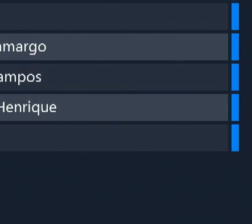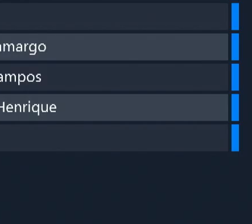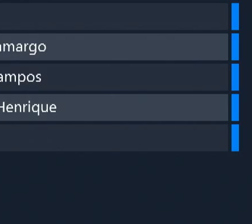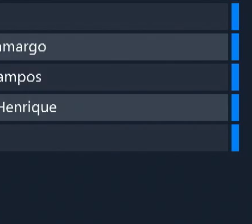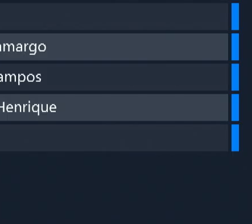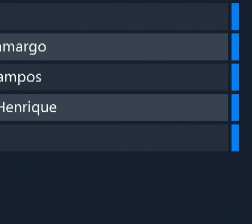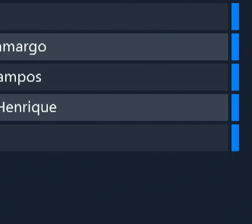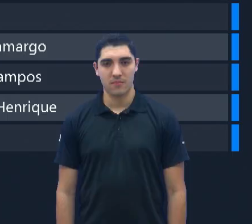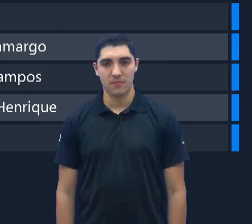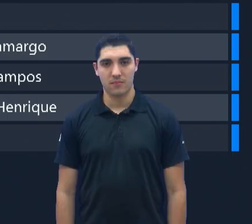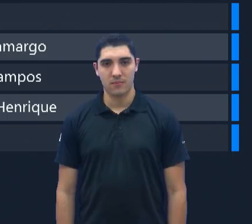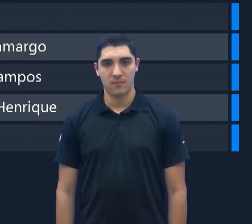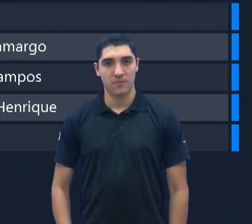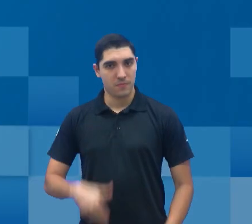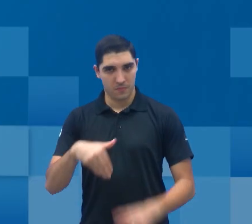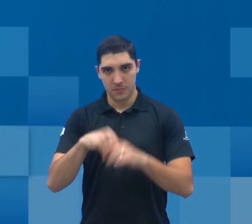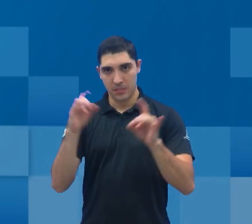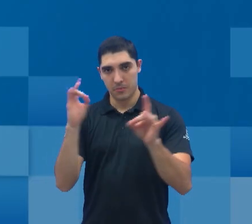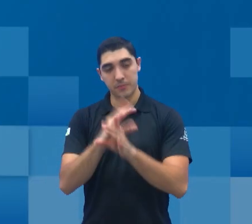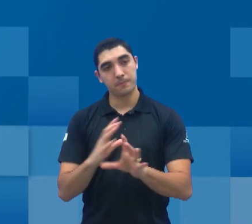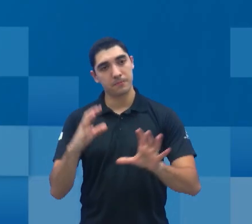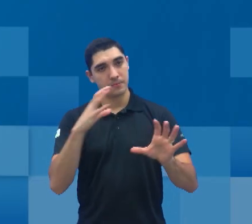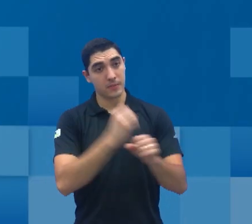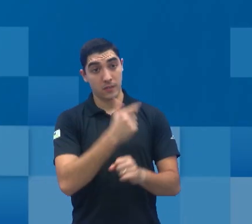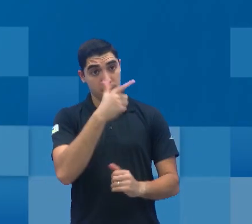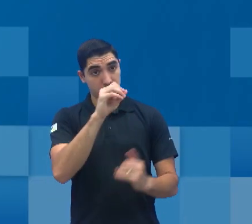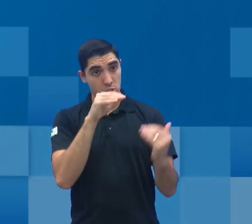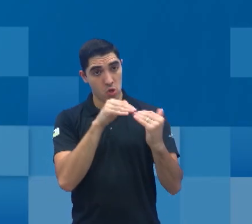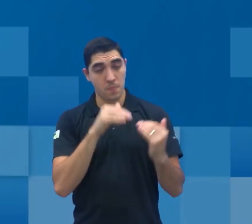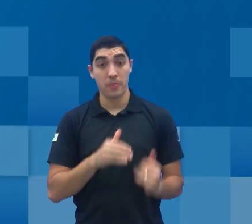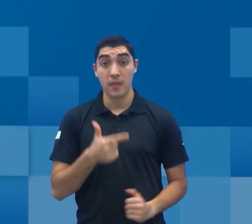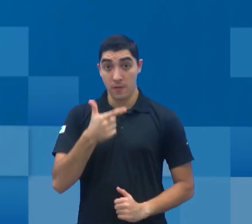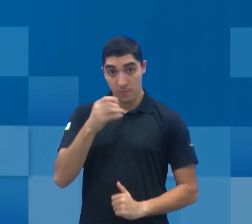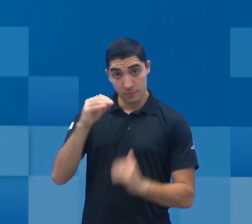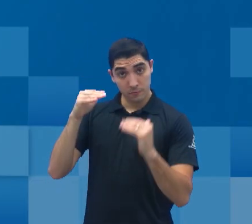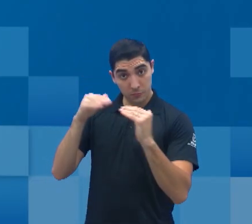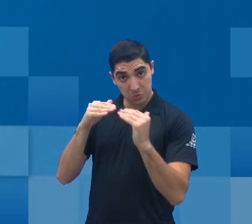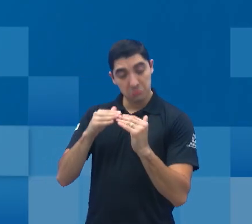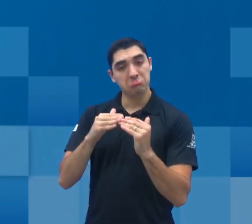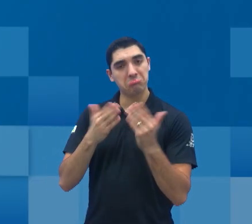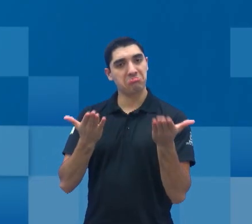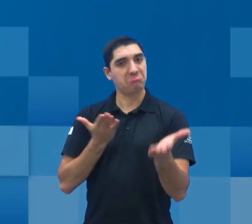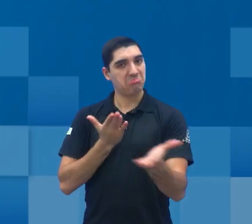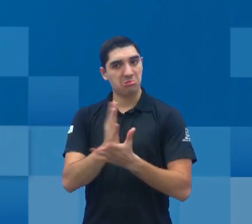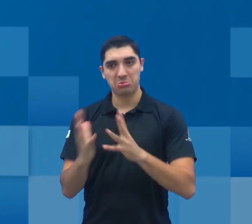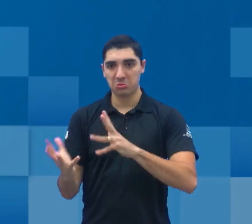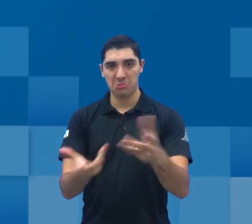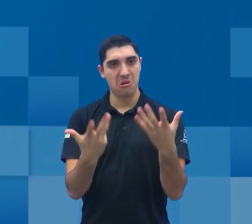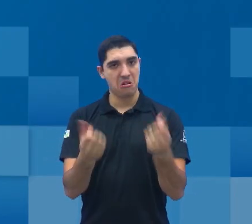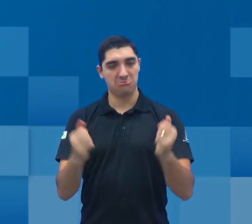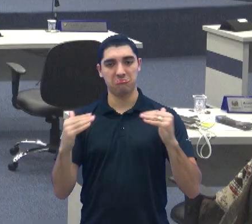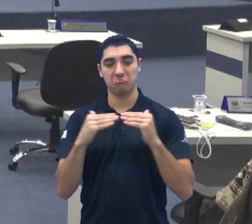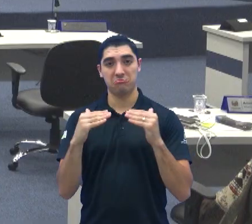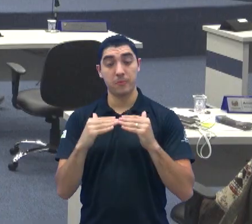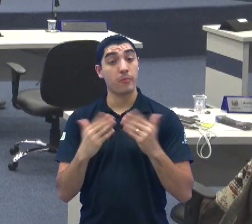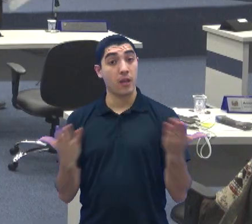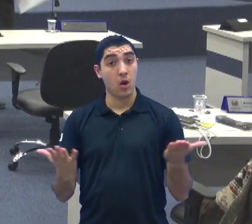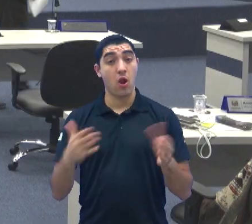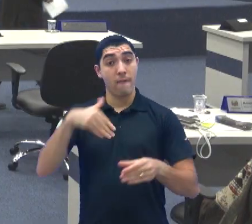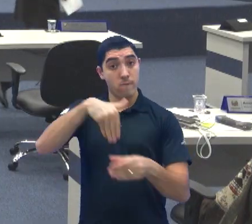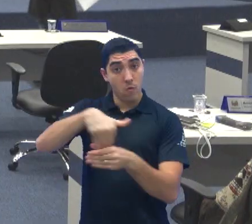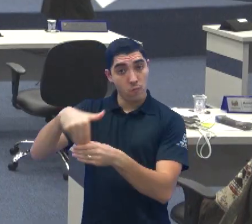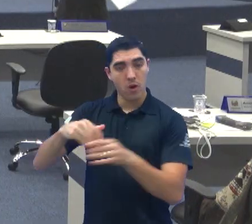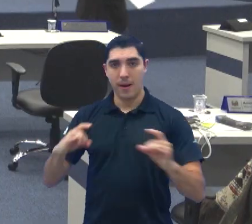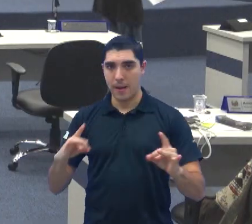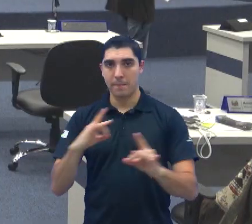Encerrada a votação. 20 votos favoráveis. Com 20 votos favoráveis, está aprovado por unanimidade. Encerrado o processo de